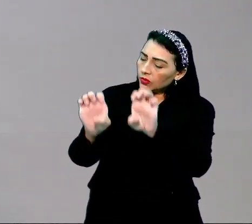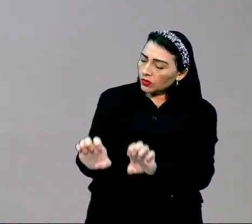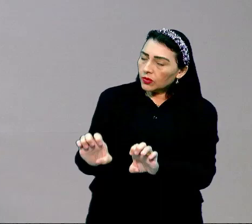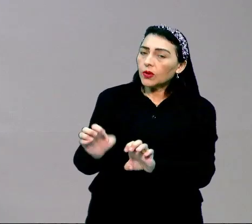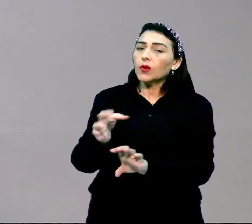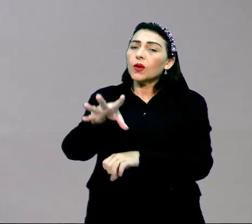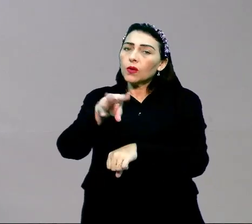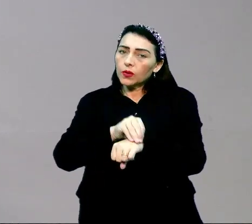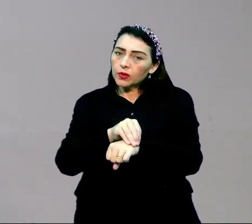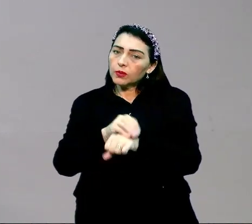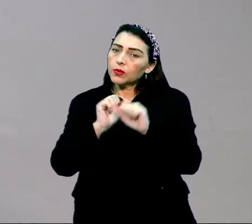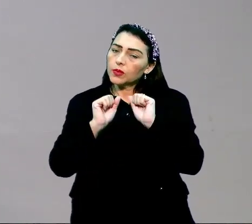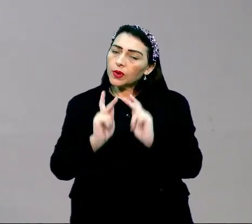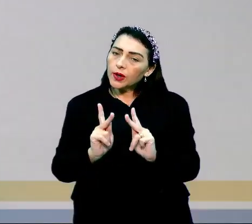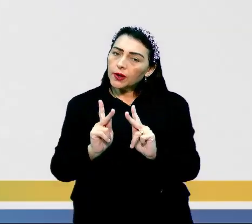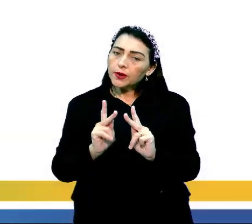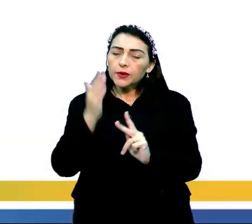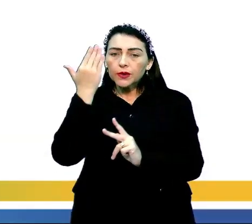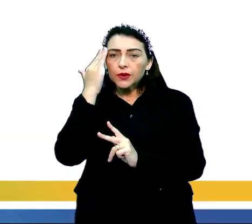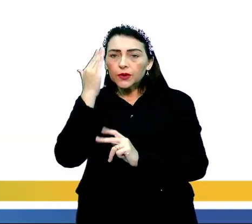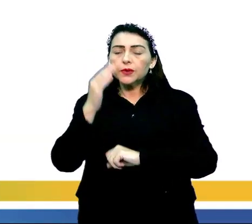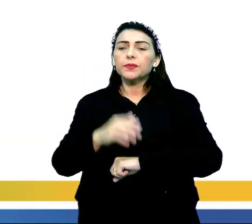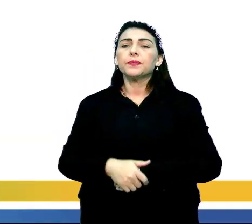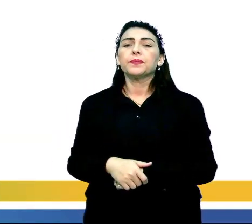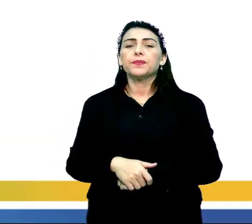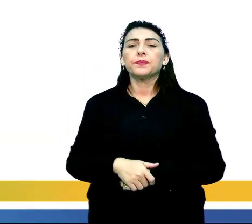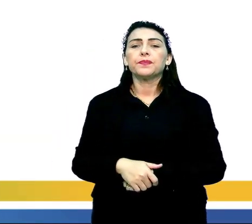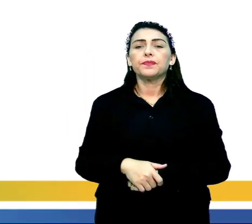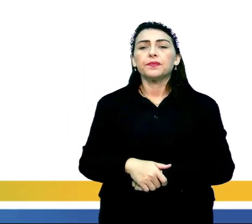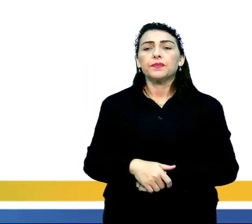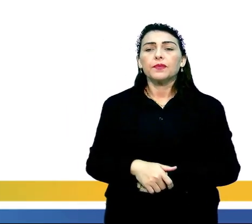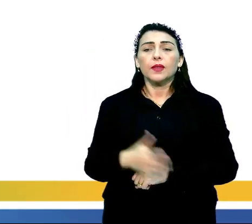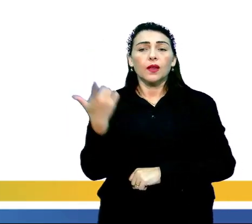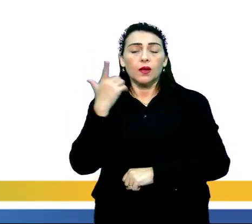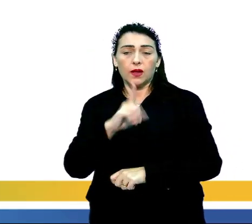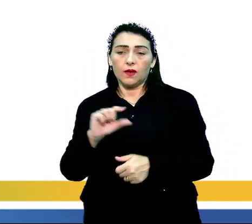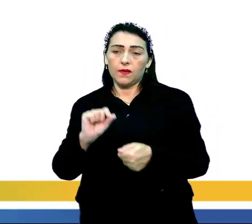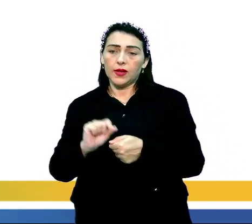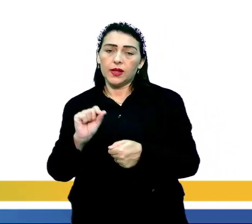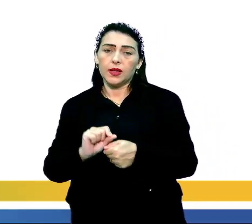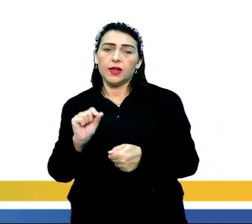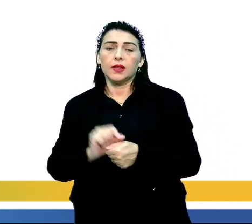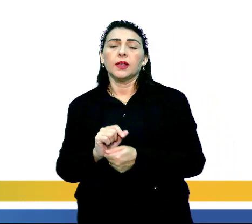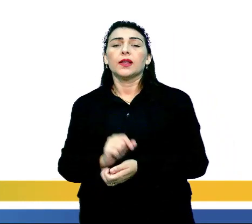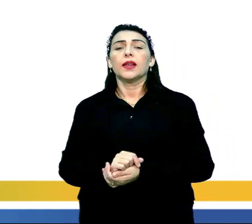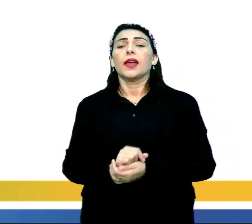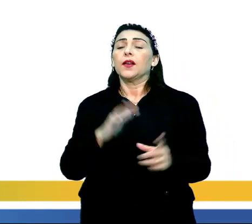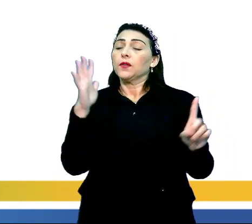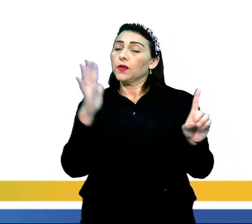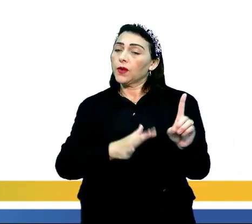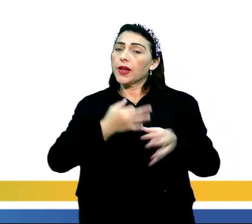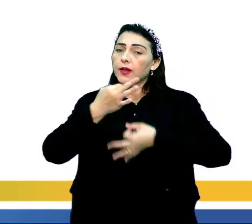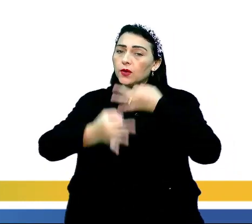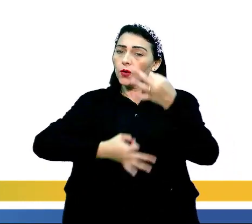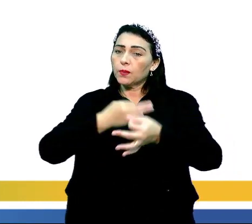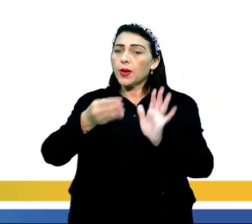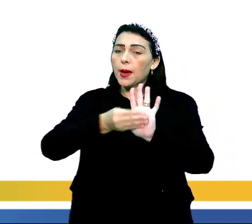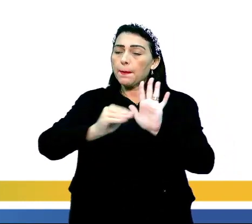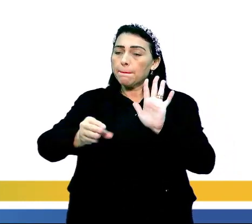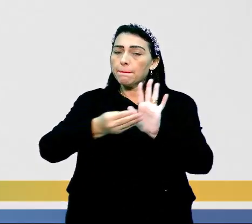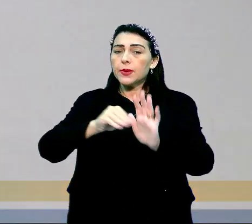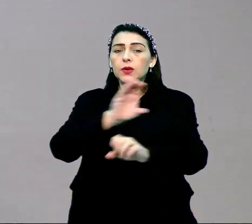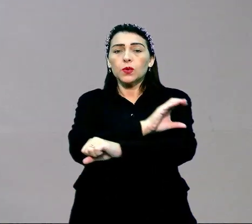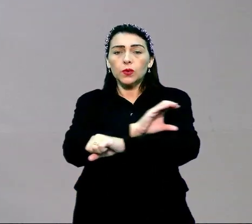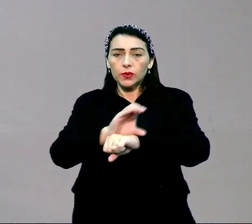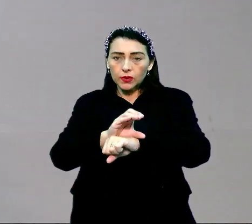aquele conhecimento ali. Tranquilo? Compreendido isso? A gente consegue fazer aquele mapeamento geral, que é influência e opinião, que é